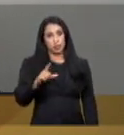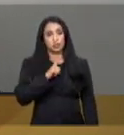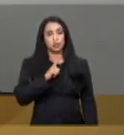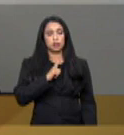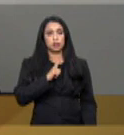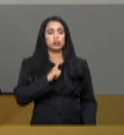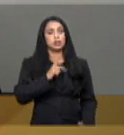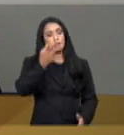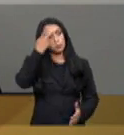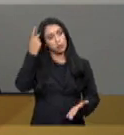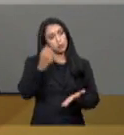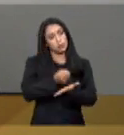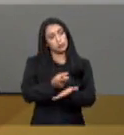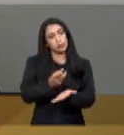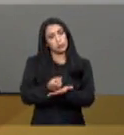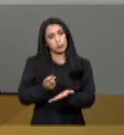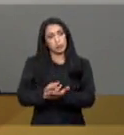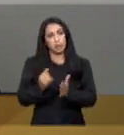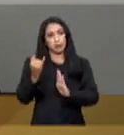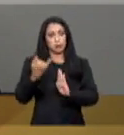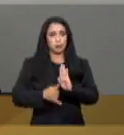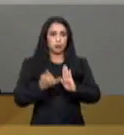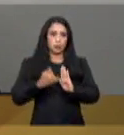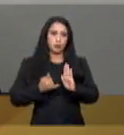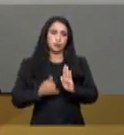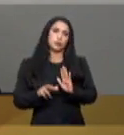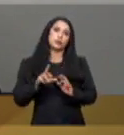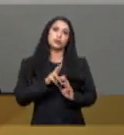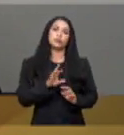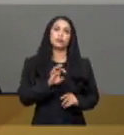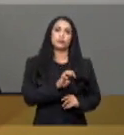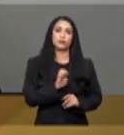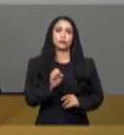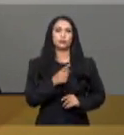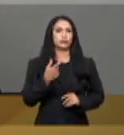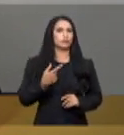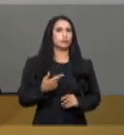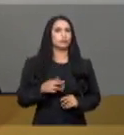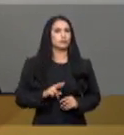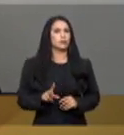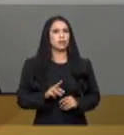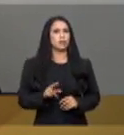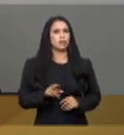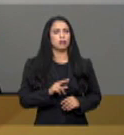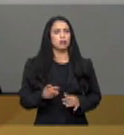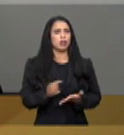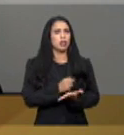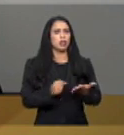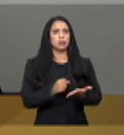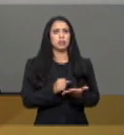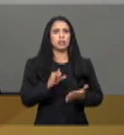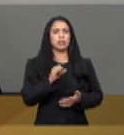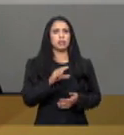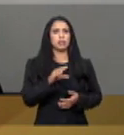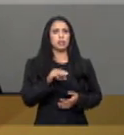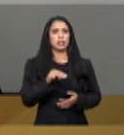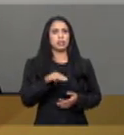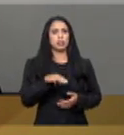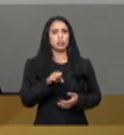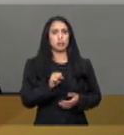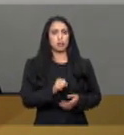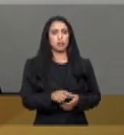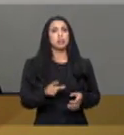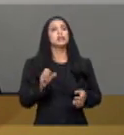que, aspas, o objeto do presente recurso extraordinário não é a base de cálculo do ICMS, e sim do PIS